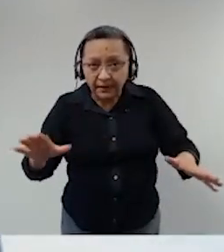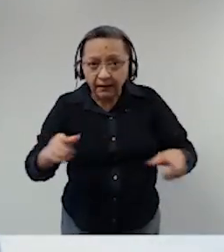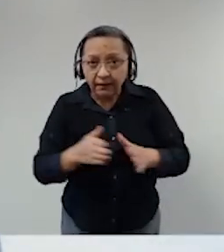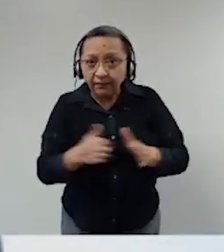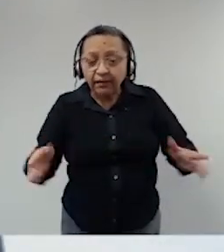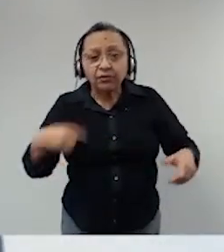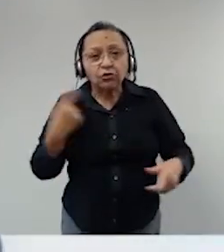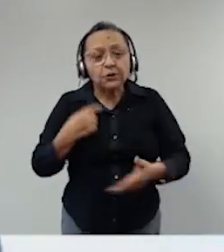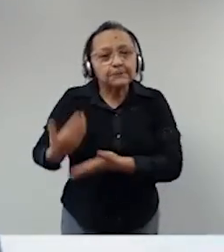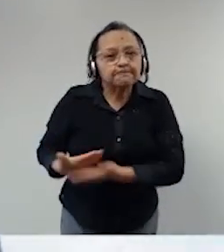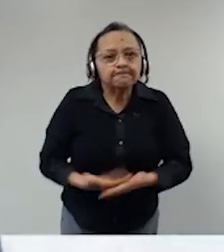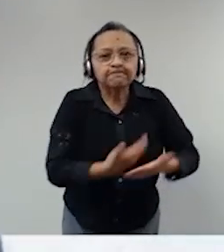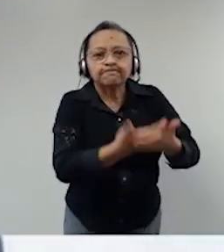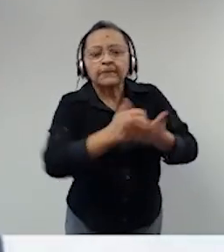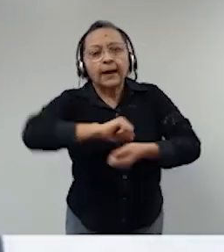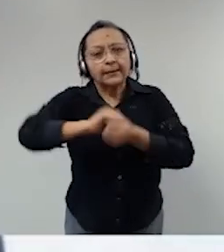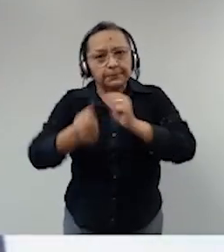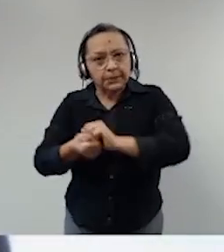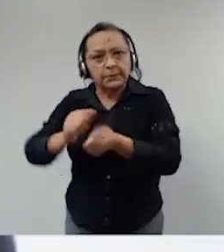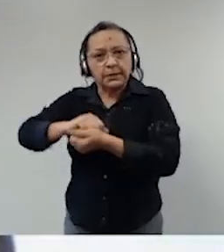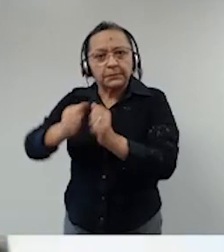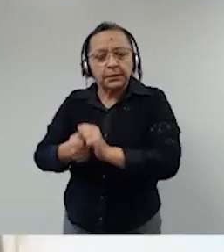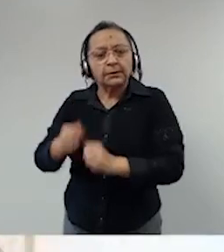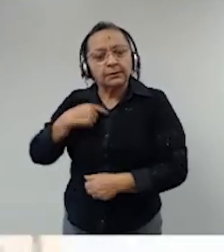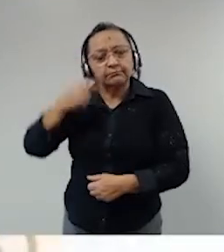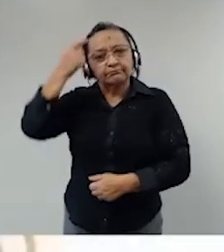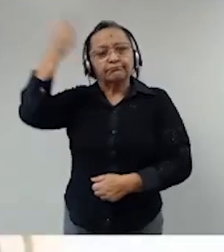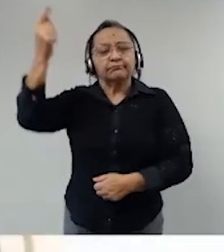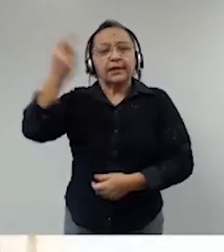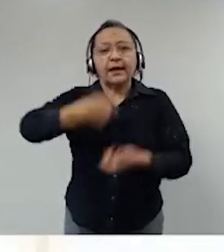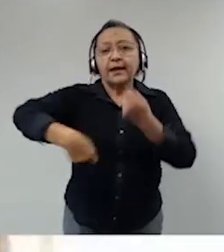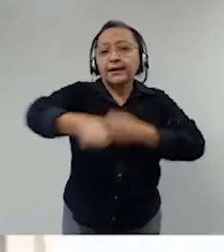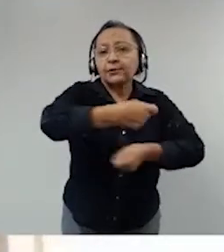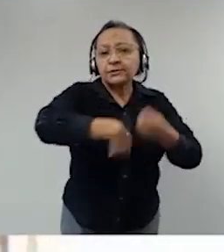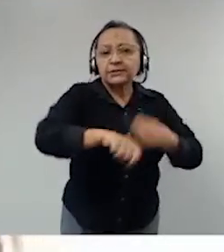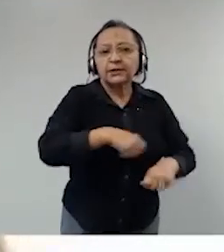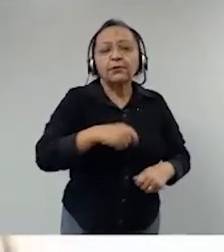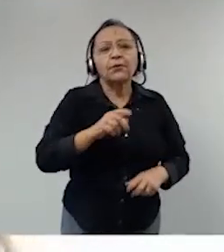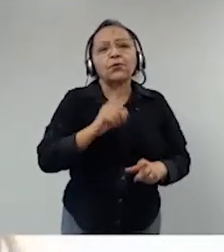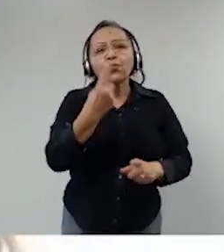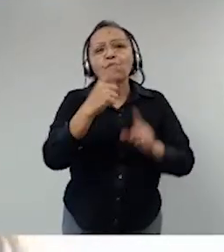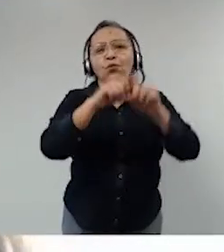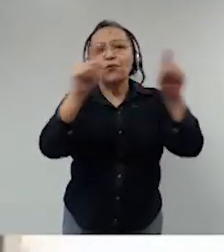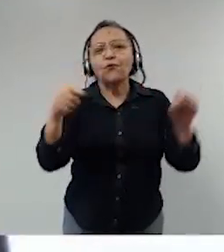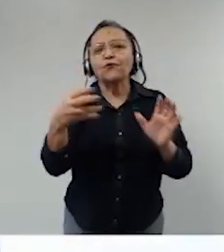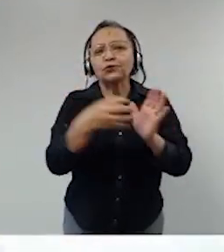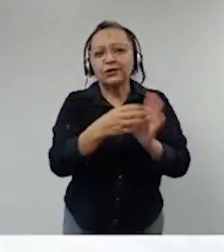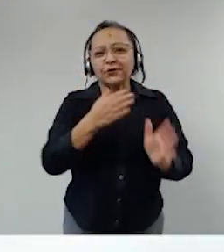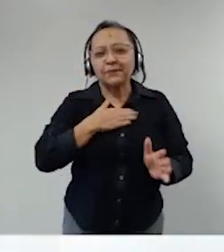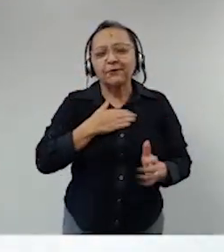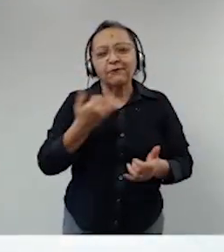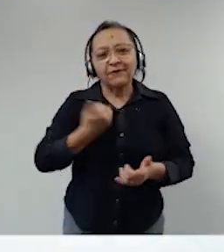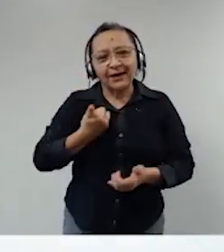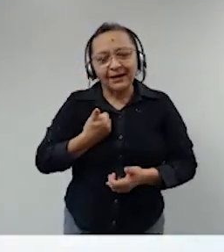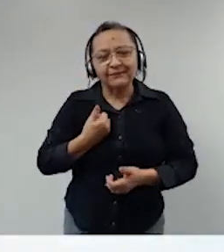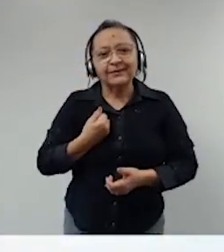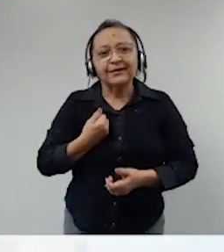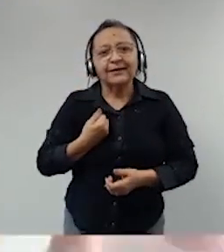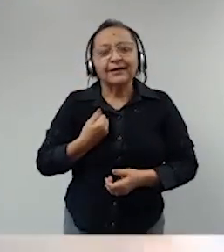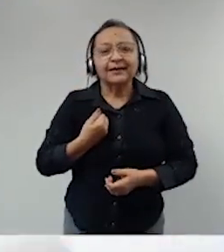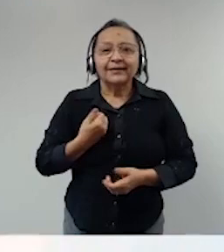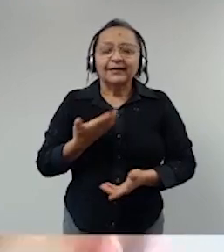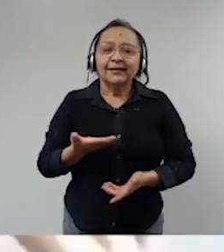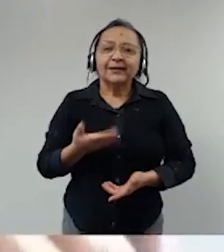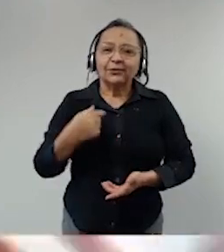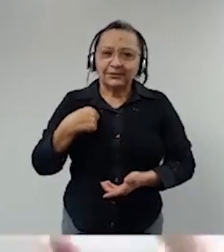da renegociação vem, inclusive, de um funcionário nosso que sequer é da área jurídica. Nós temos uma controladoria